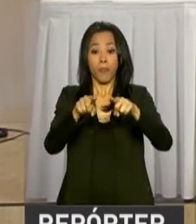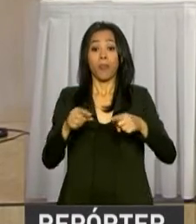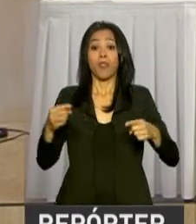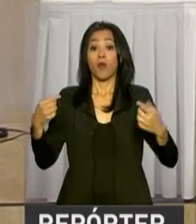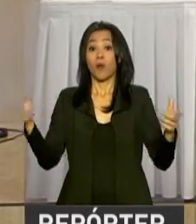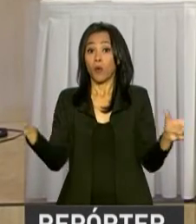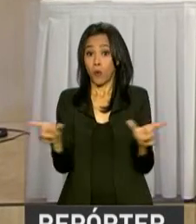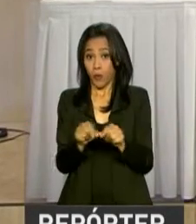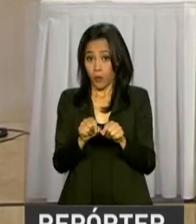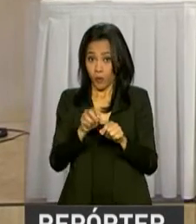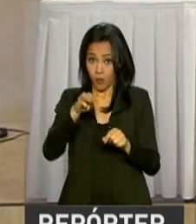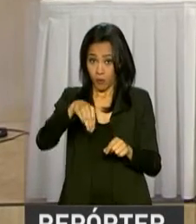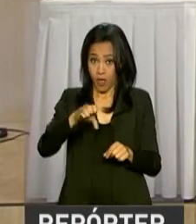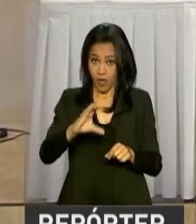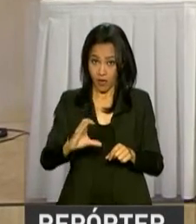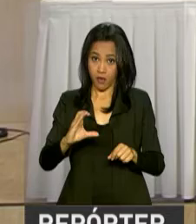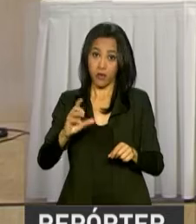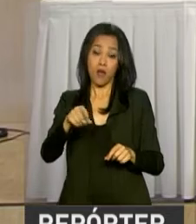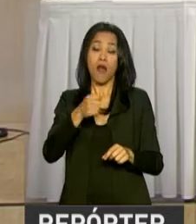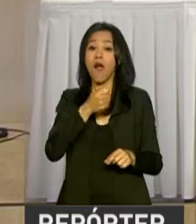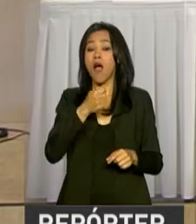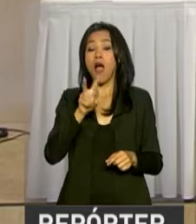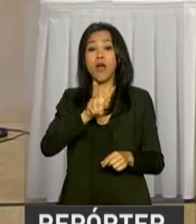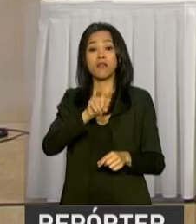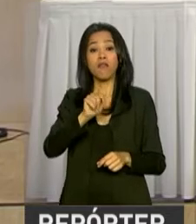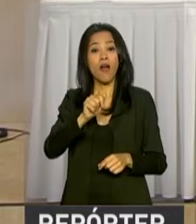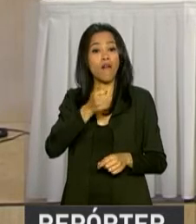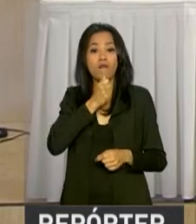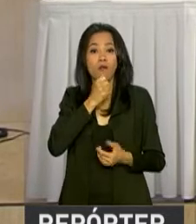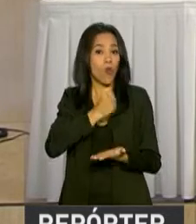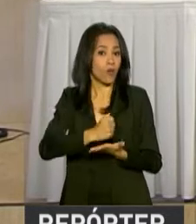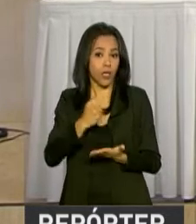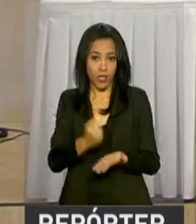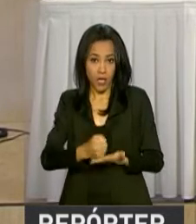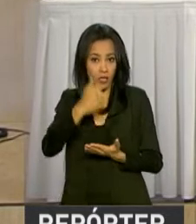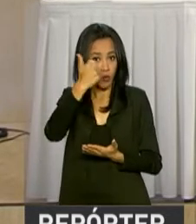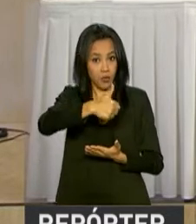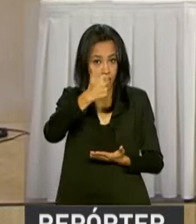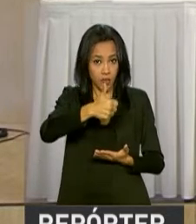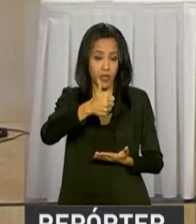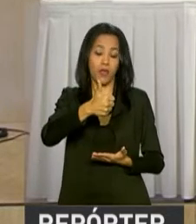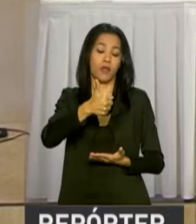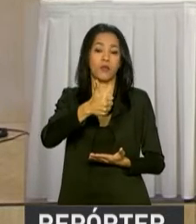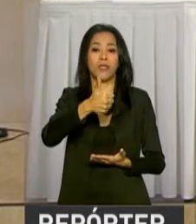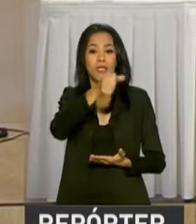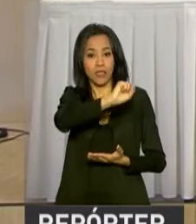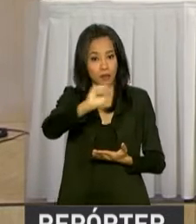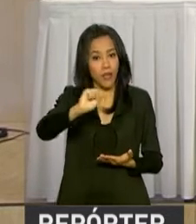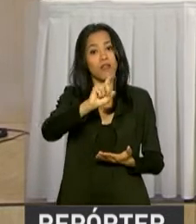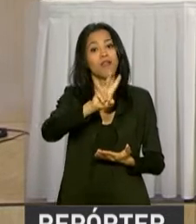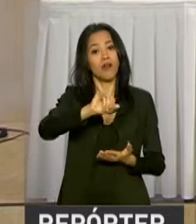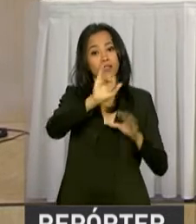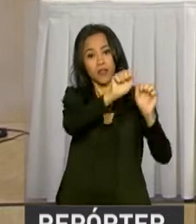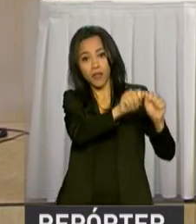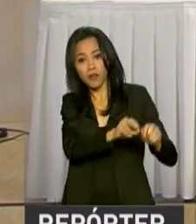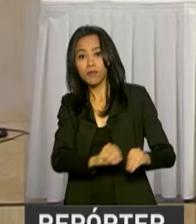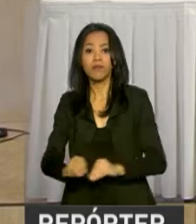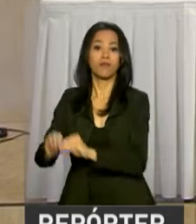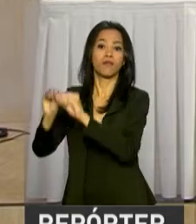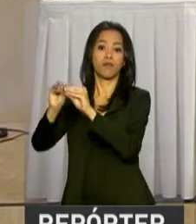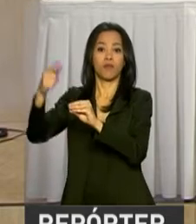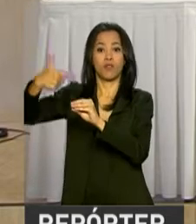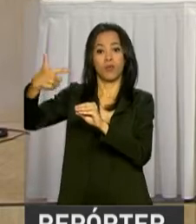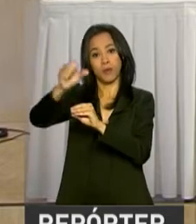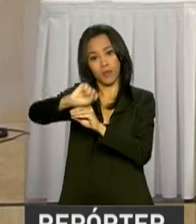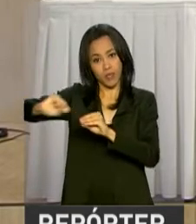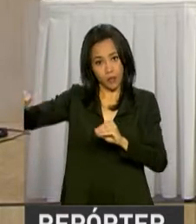anunciou que as obras não contratadas no primeiro semestre serão remanejados para o segundo tas em mil vagas abertas para